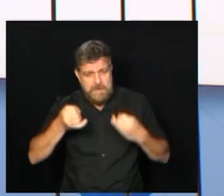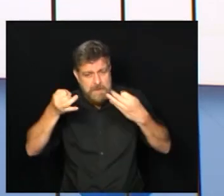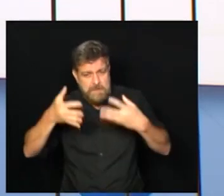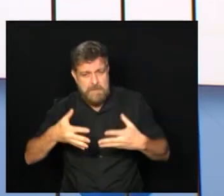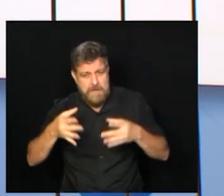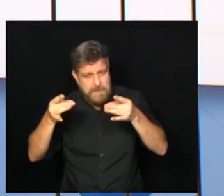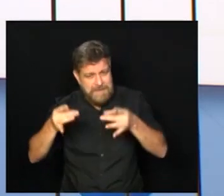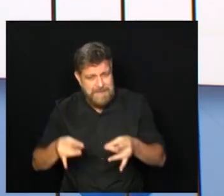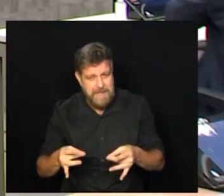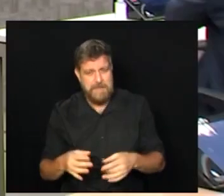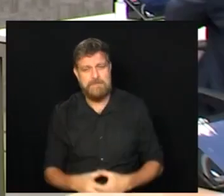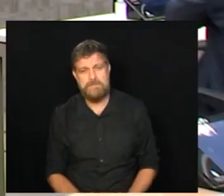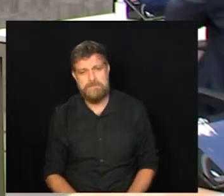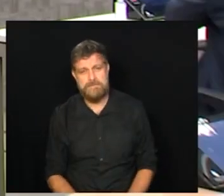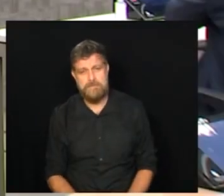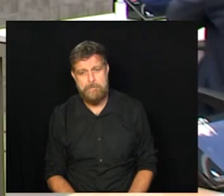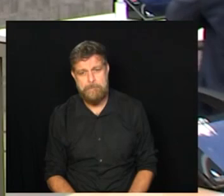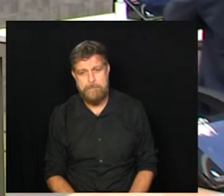pedido.